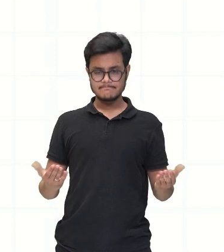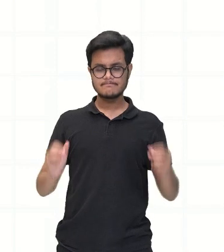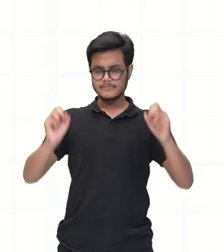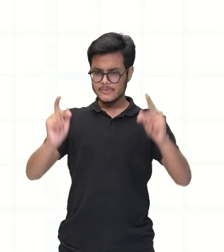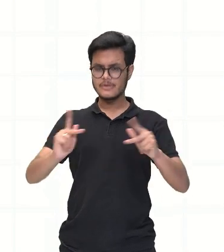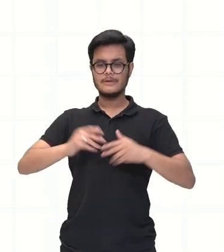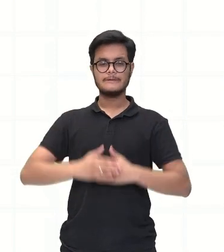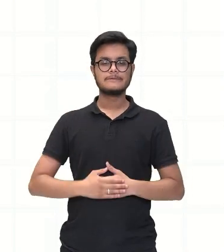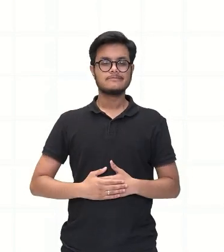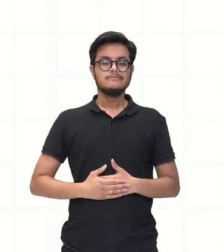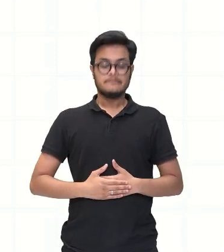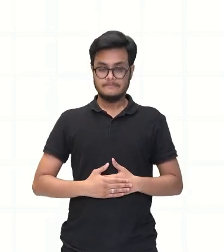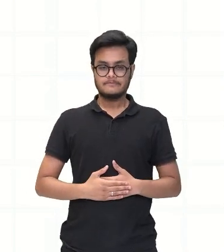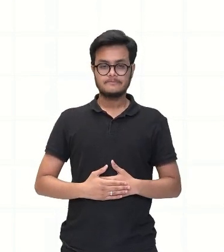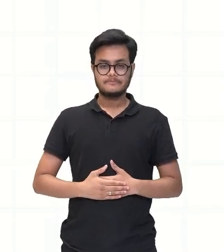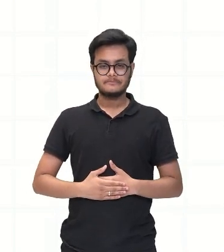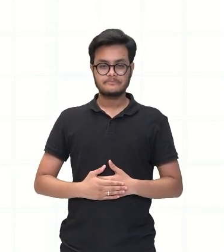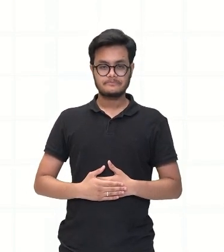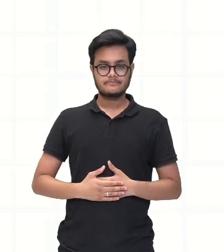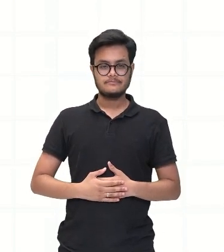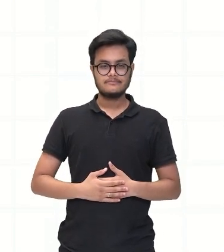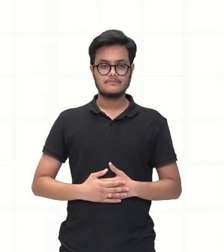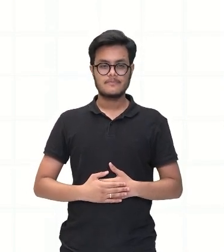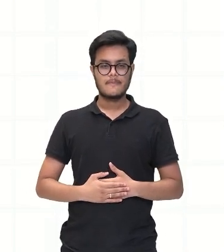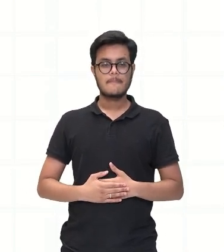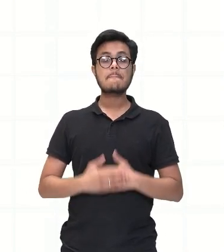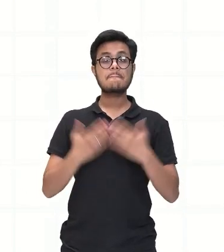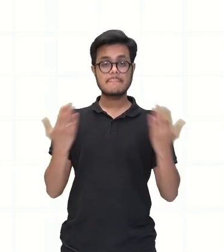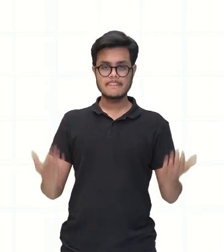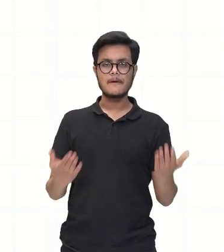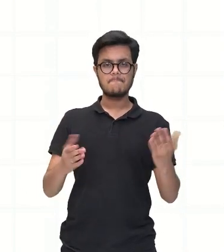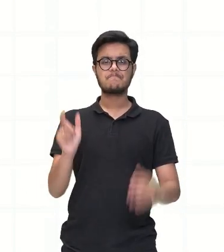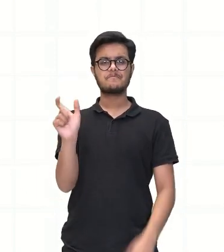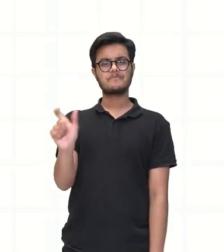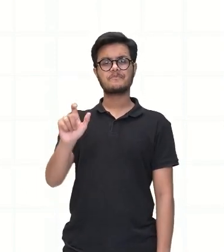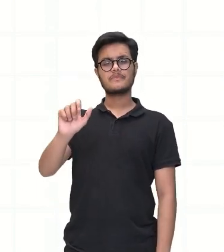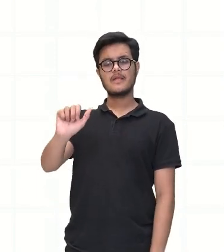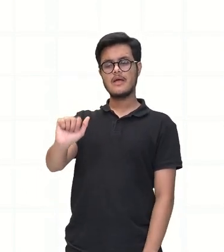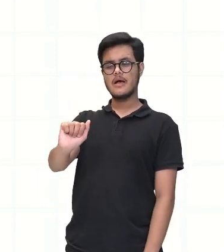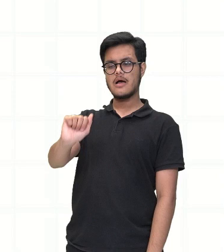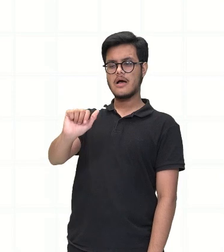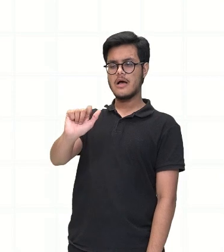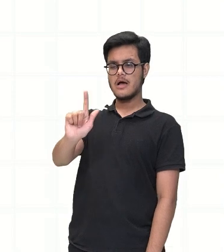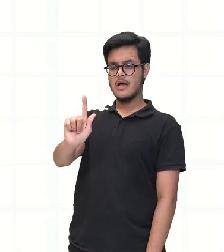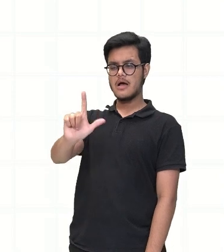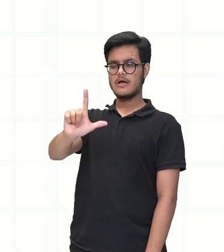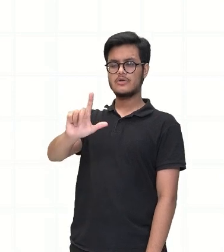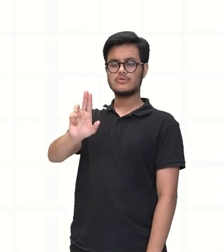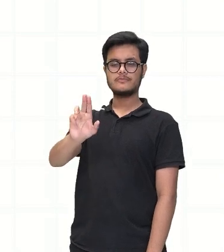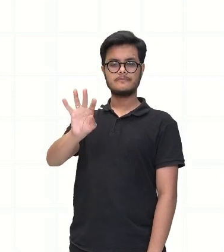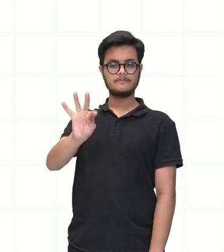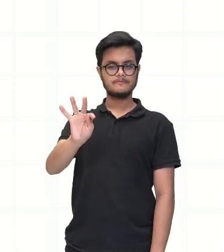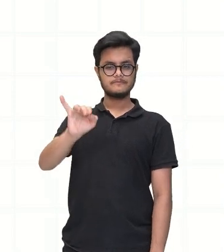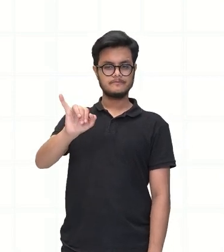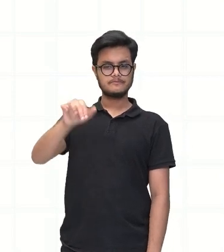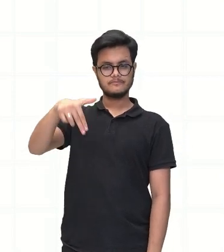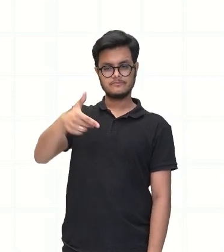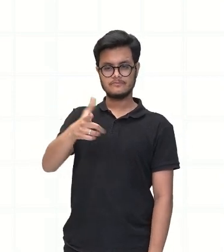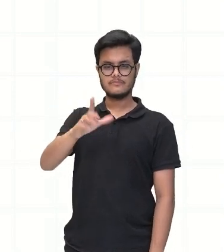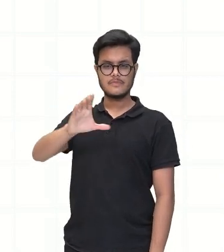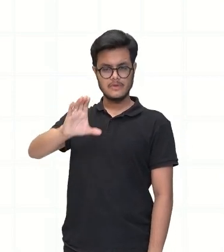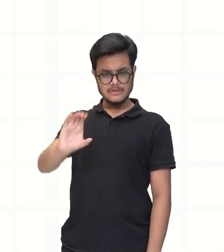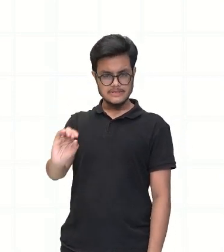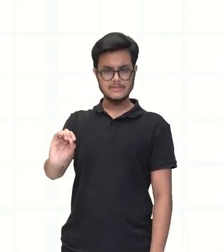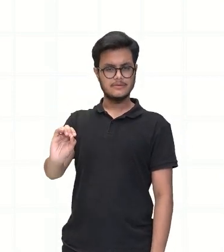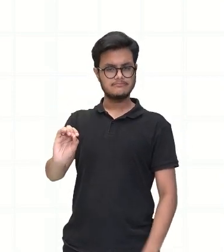Vamos prosseguindo, olha só. Então, estamos entendendo como se dá esse processo aí